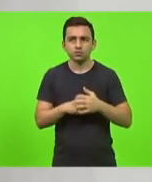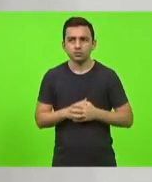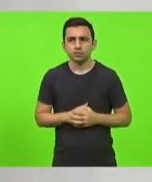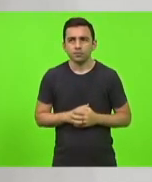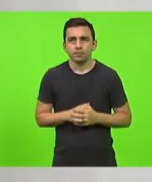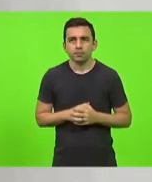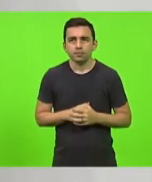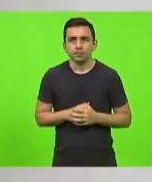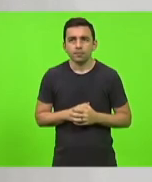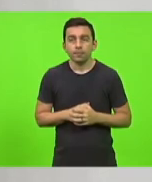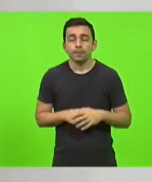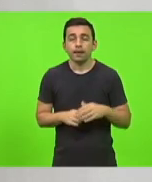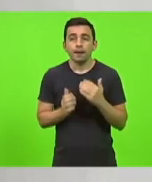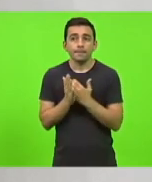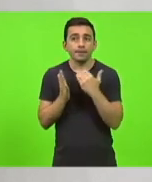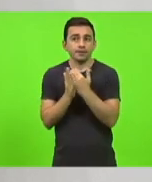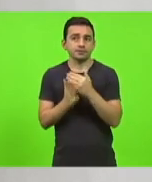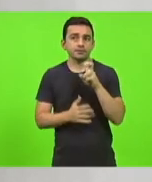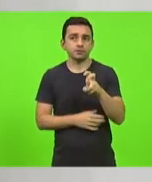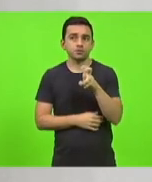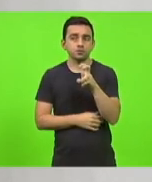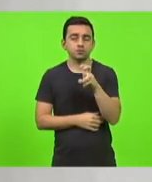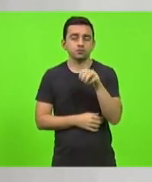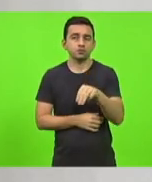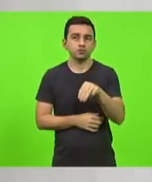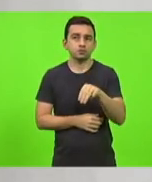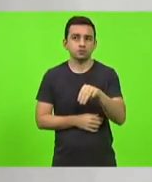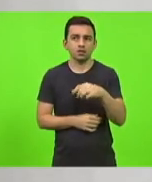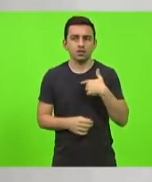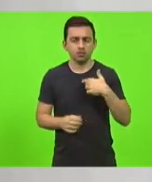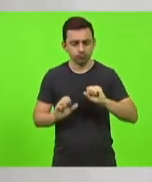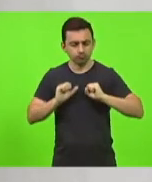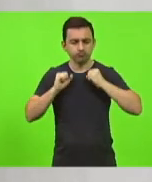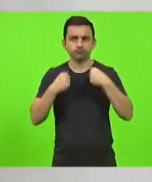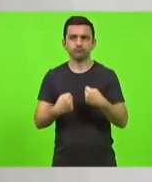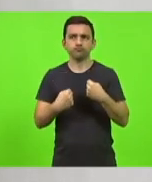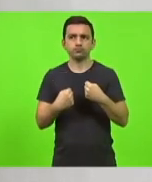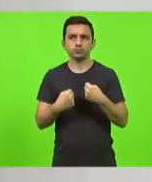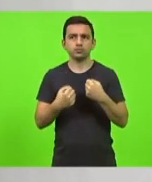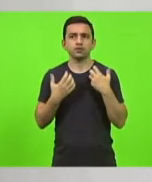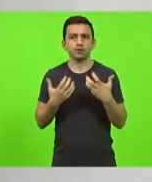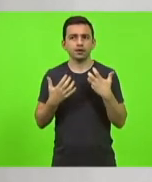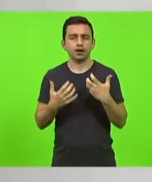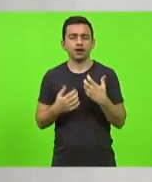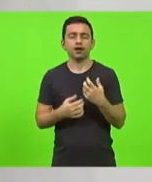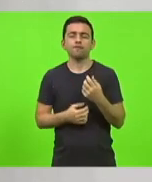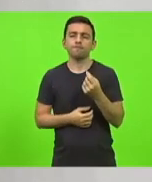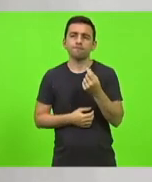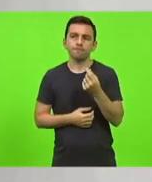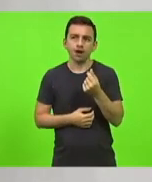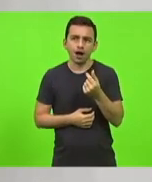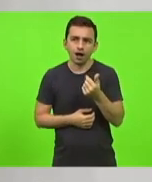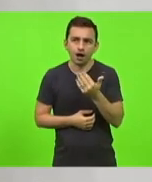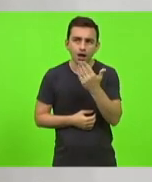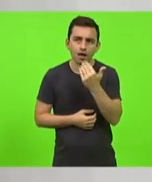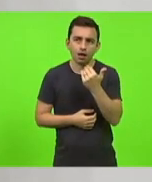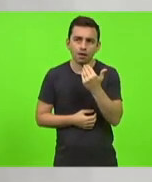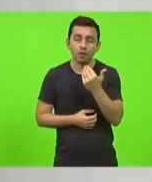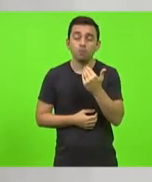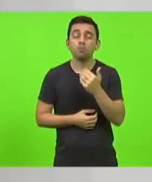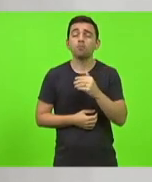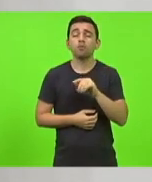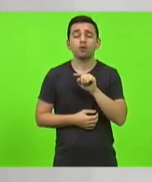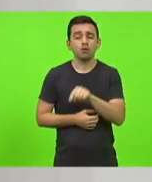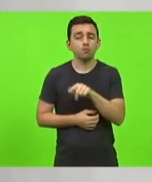Mais 5 minutos, deputada. Então, eu quero fazer a defesa aqui também do Vale Alimentação. Um professor com 40